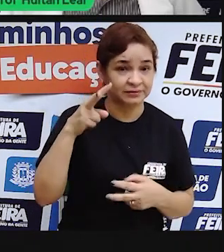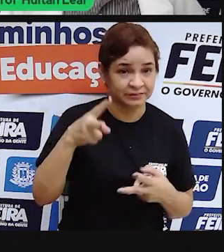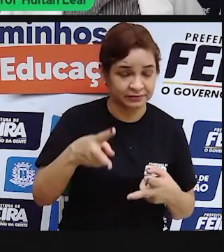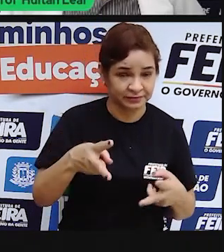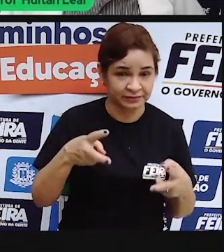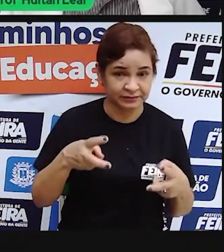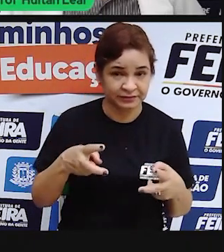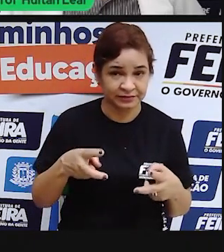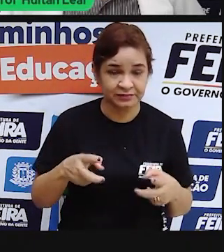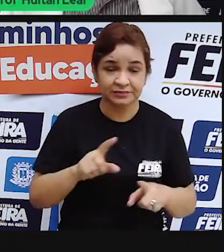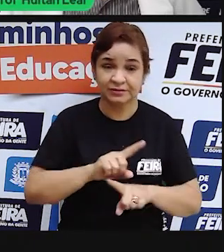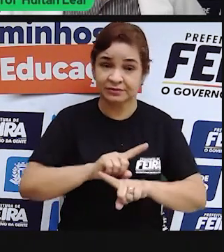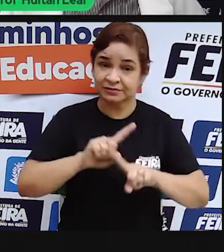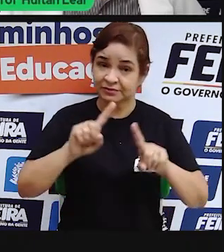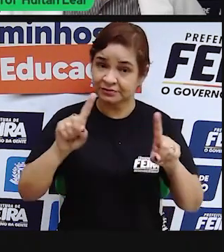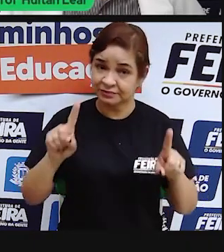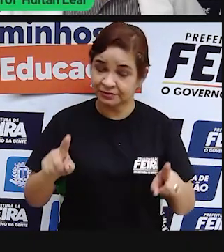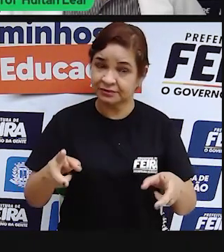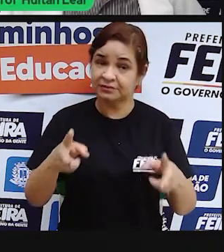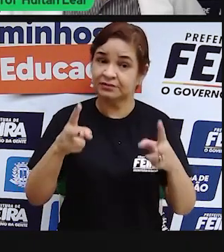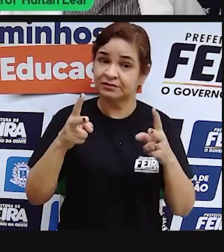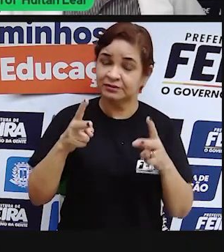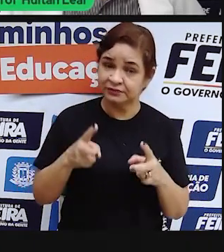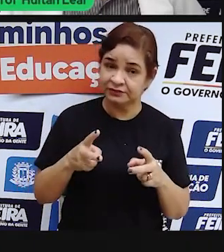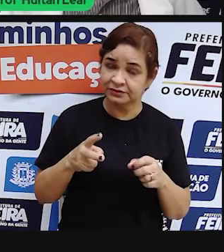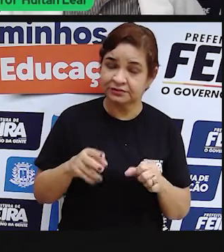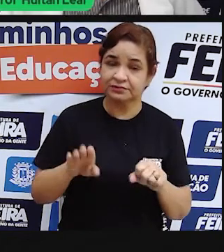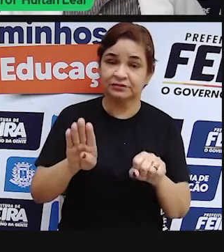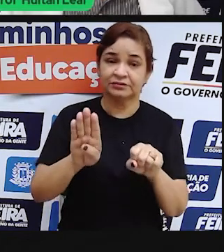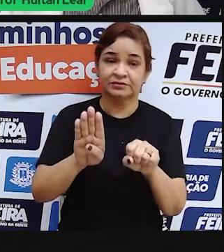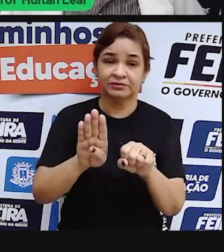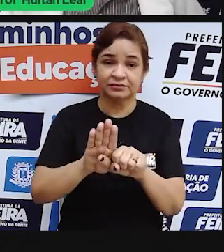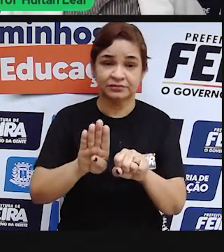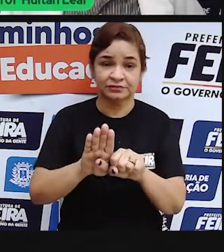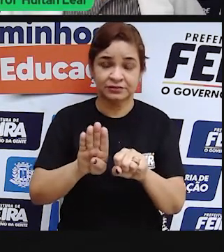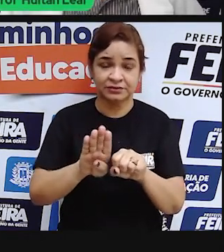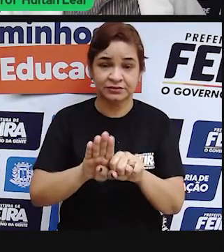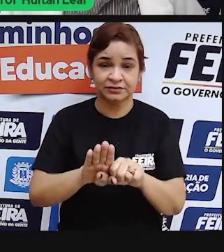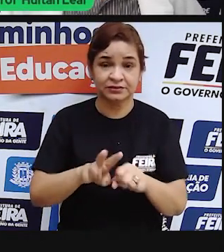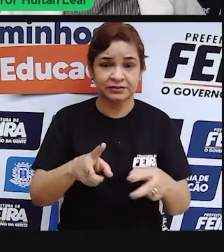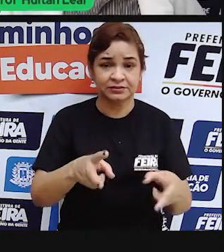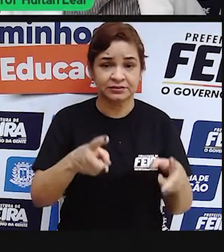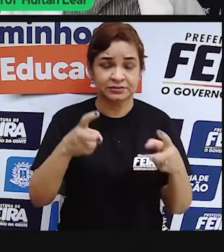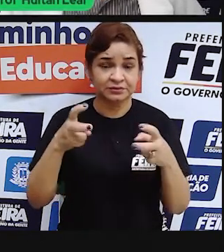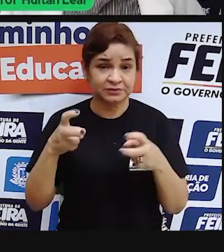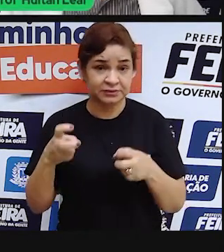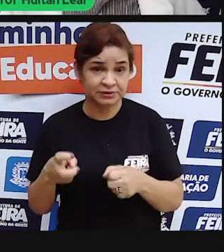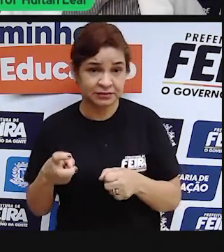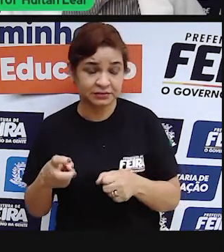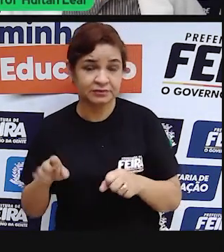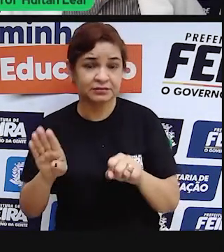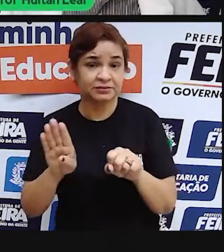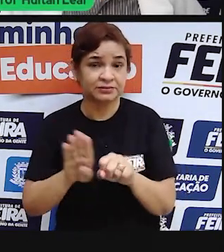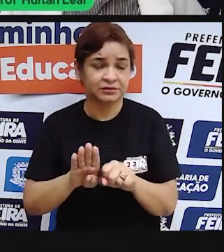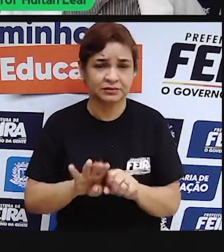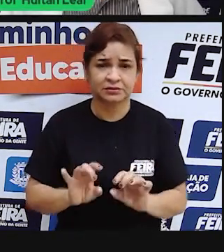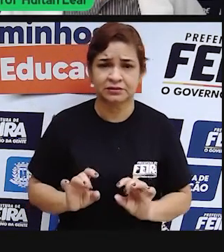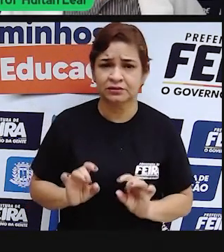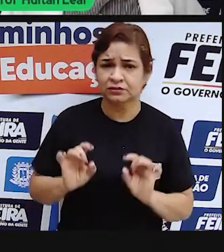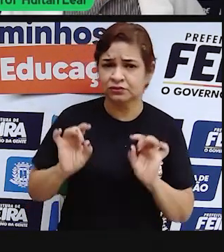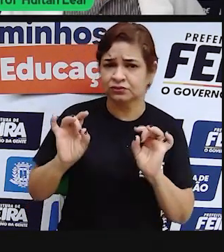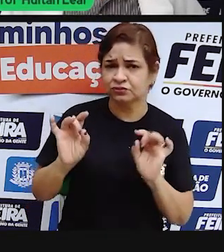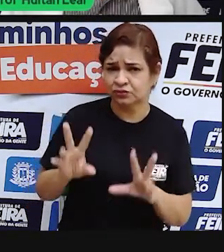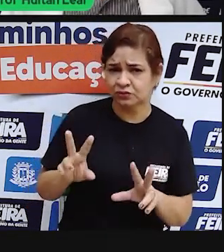tipos de substantivos, mas eu estou classificando agora de uma forma que a gente perceba que substantivo não é só o